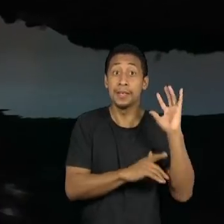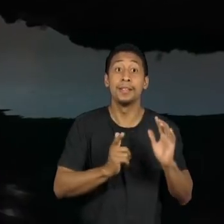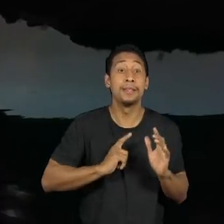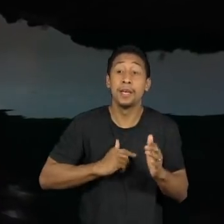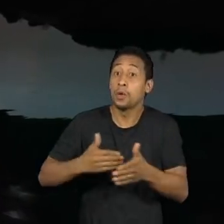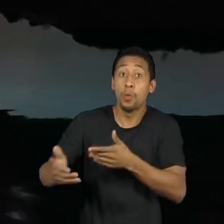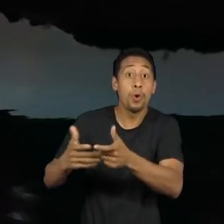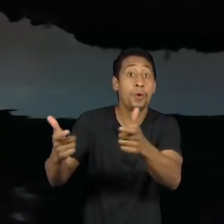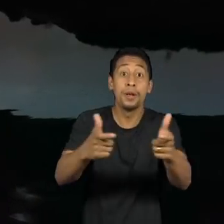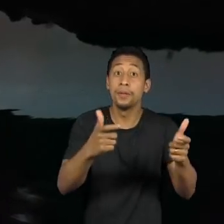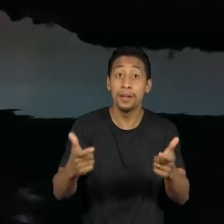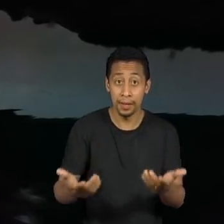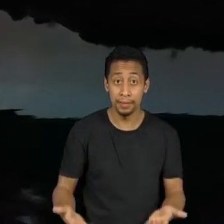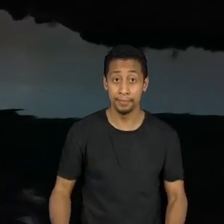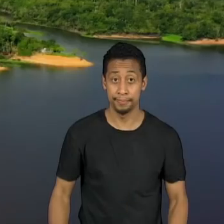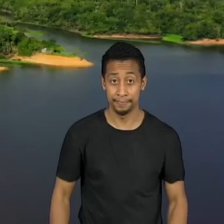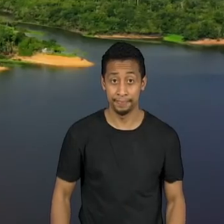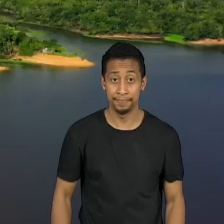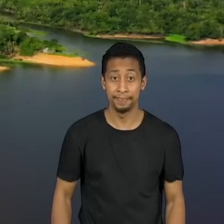lugar.